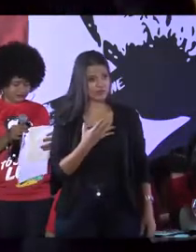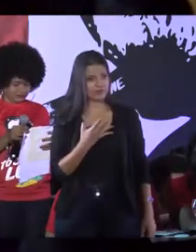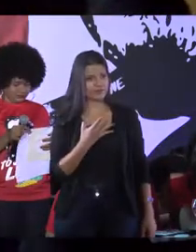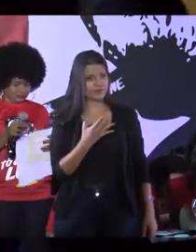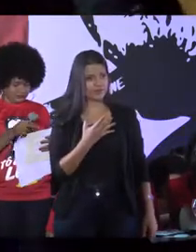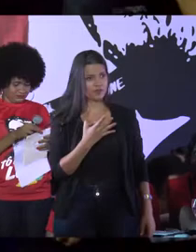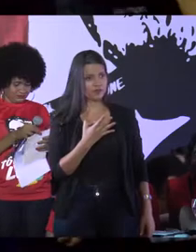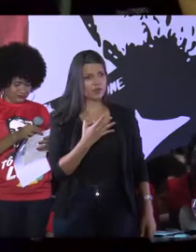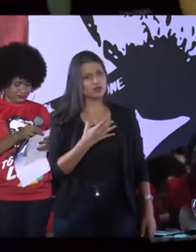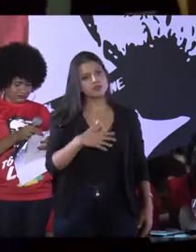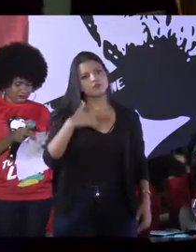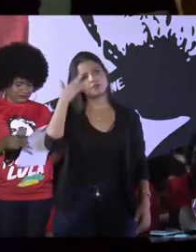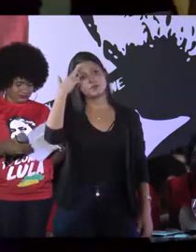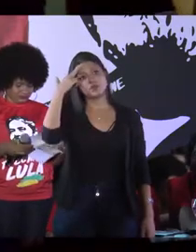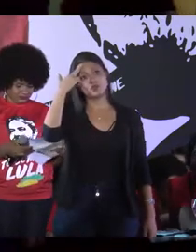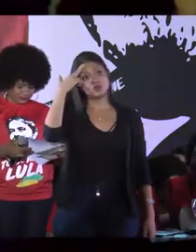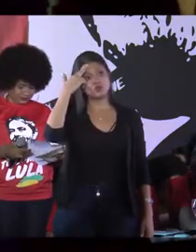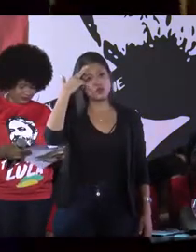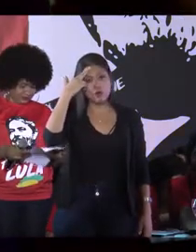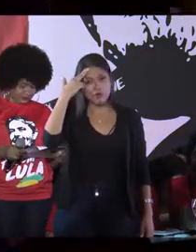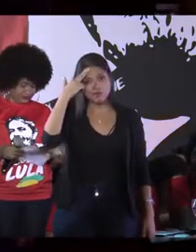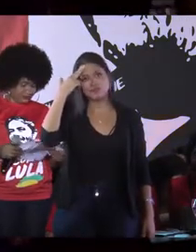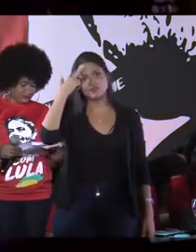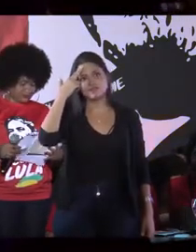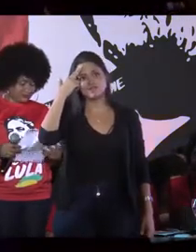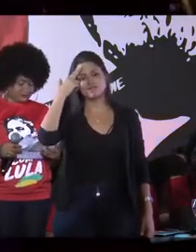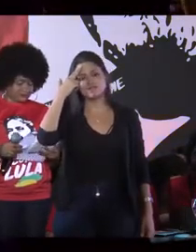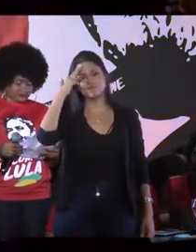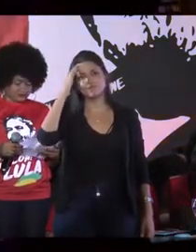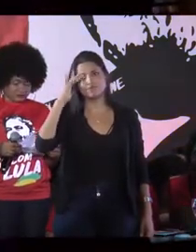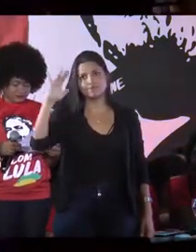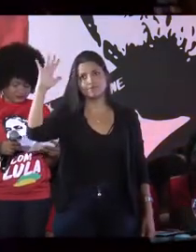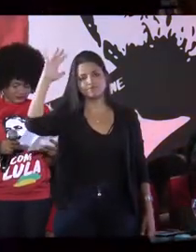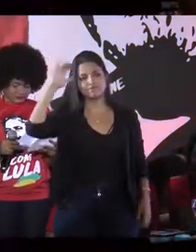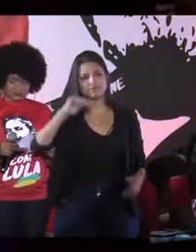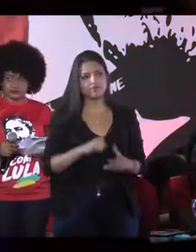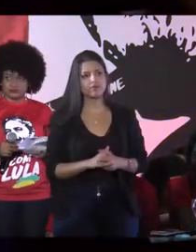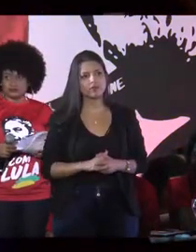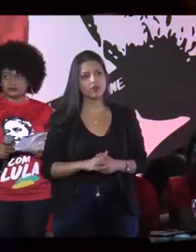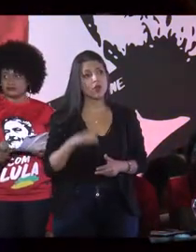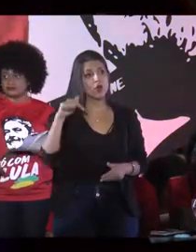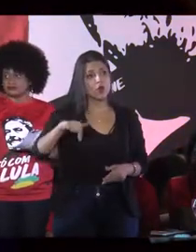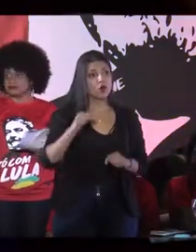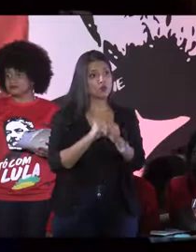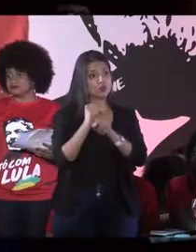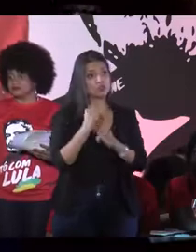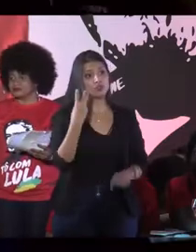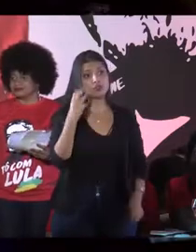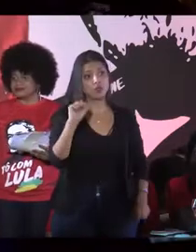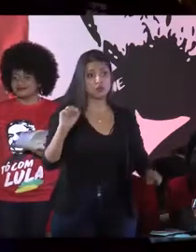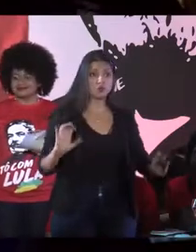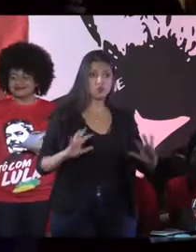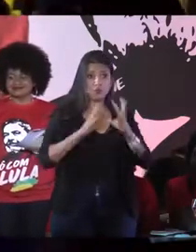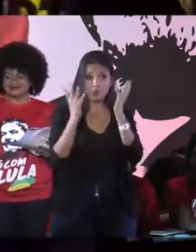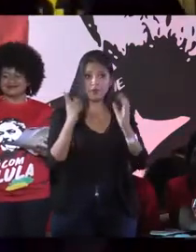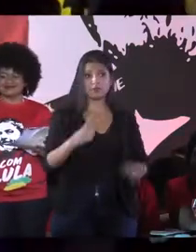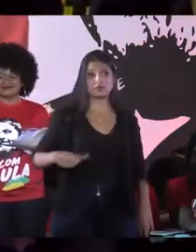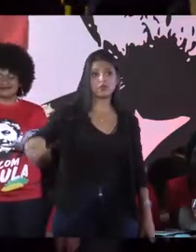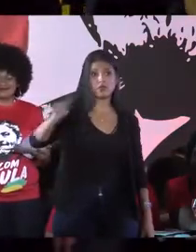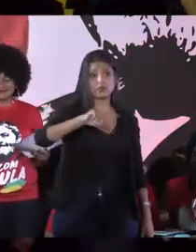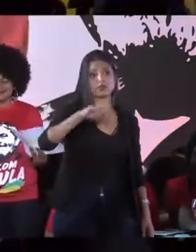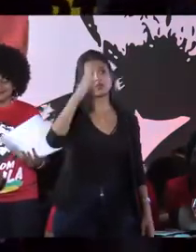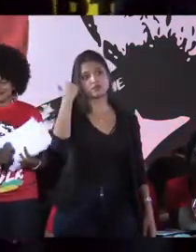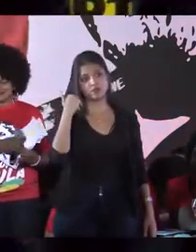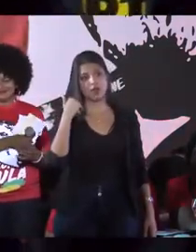extrair lições desses reveses. Hoje, a comemoração dos 38 anos, todos sabem, se dá num